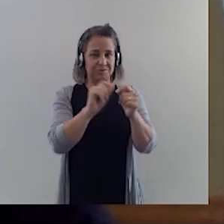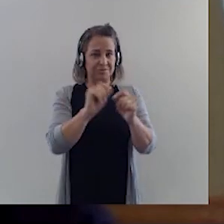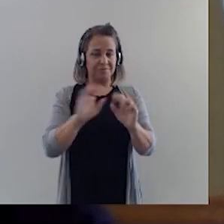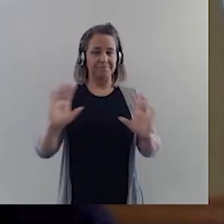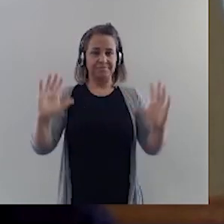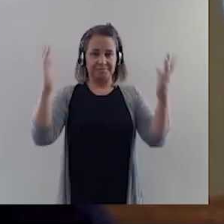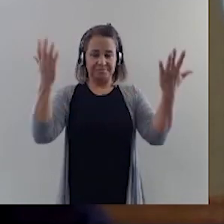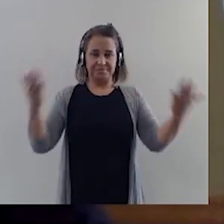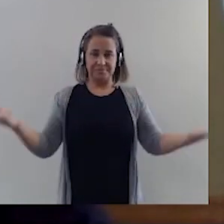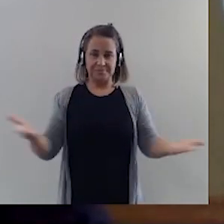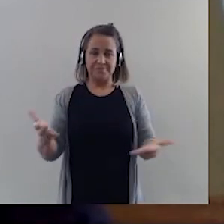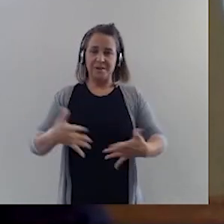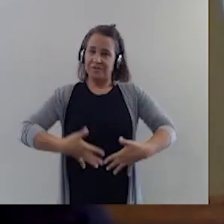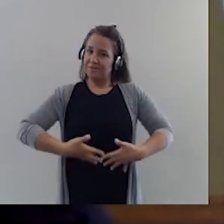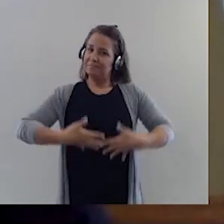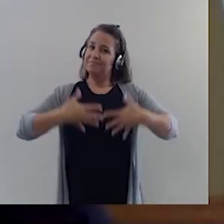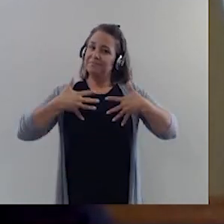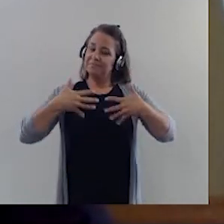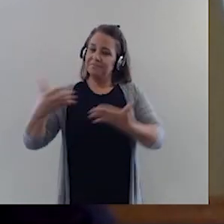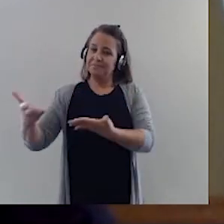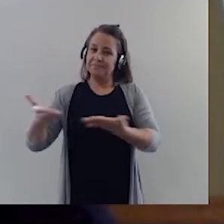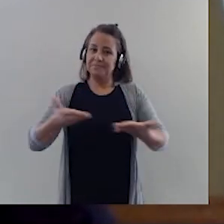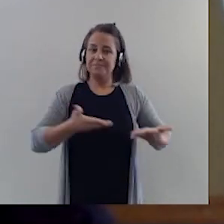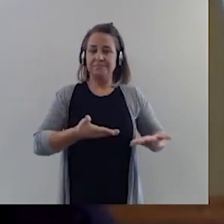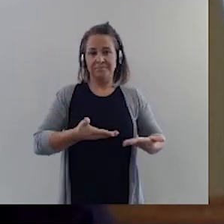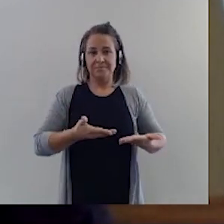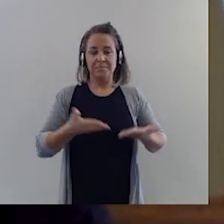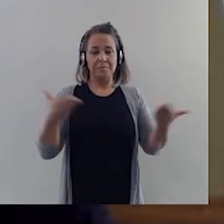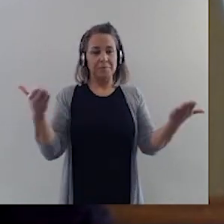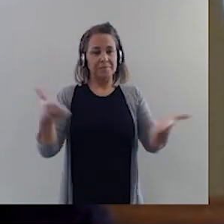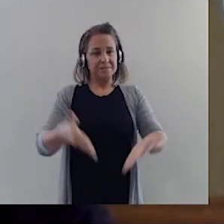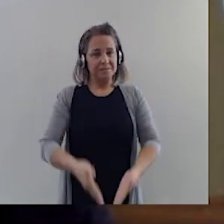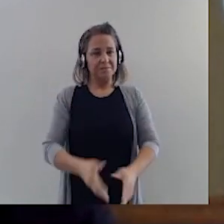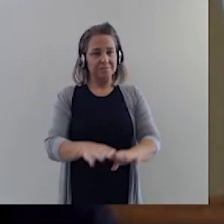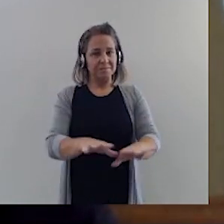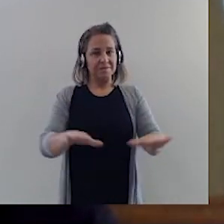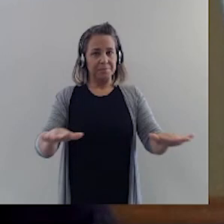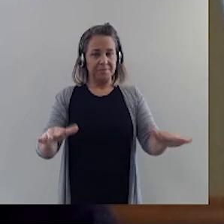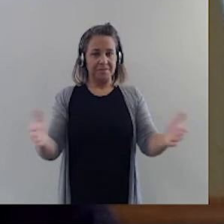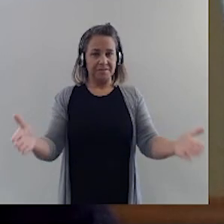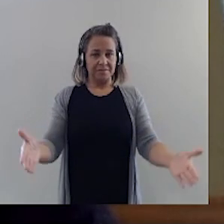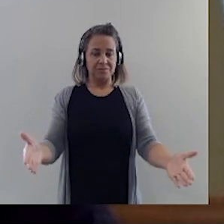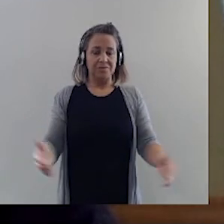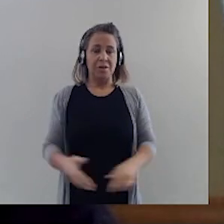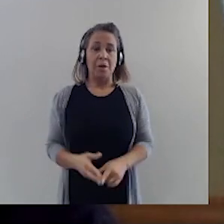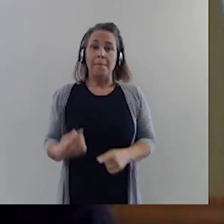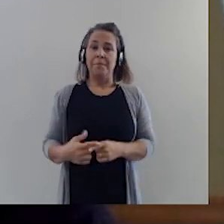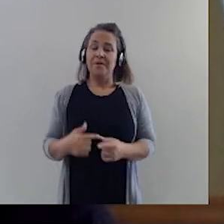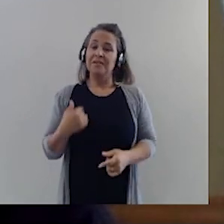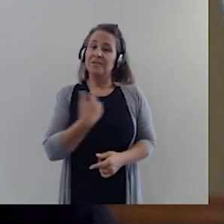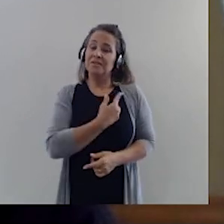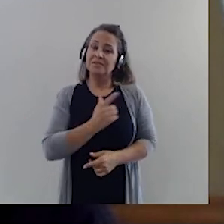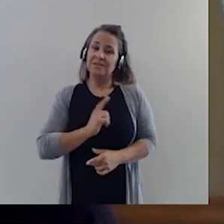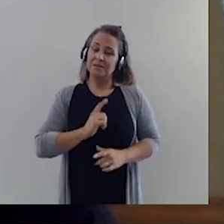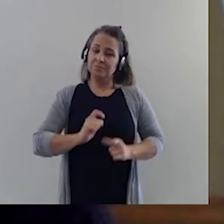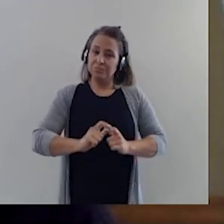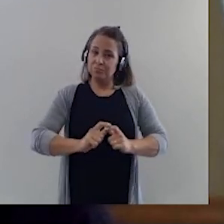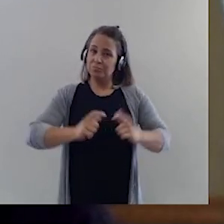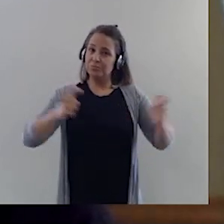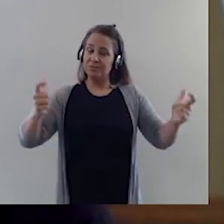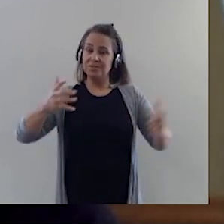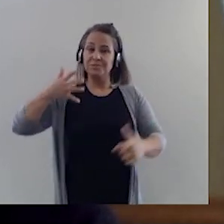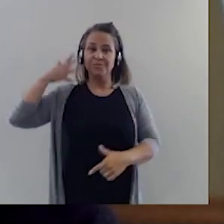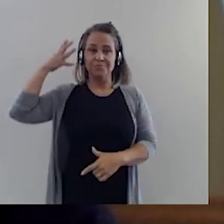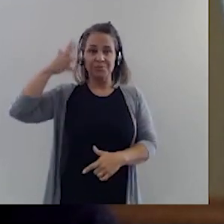evento. Eu fico muito honrado com o convite para participar desta mesa, porque nós teremos um grande